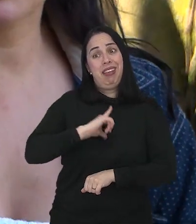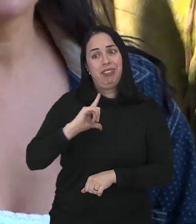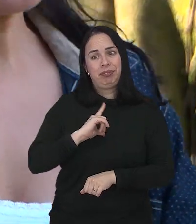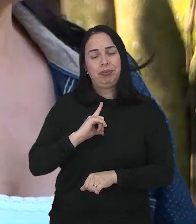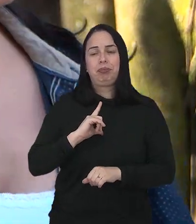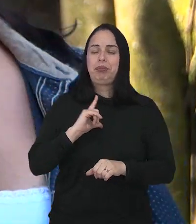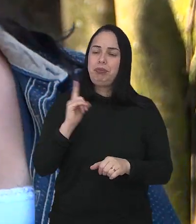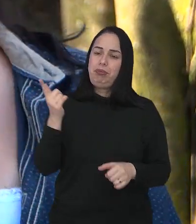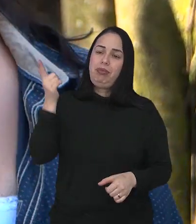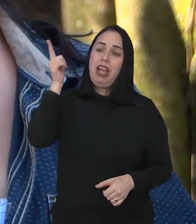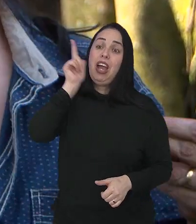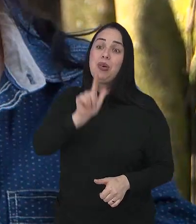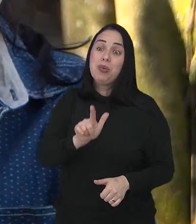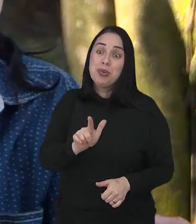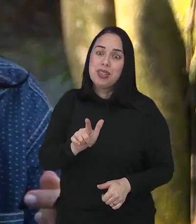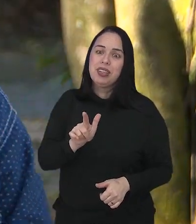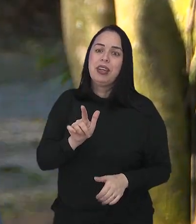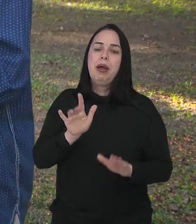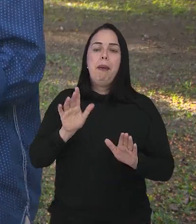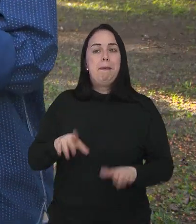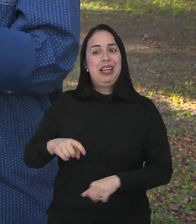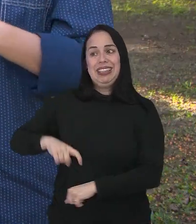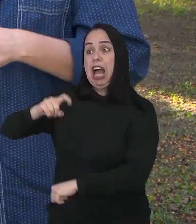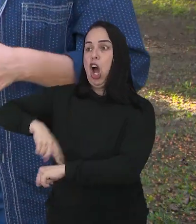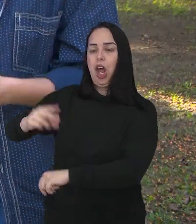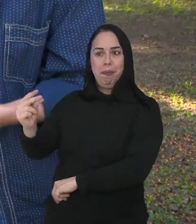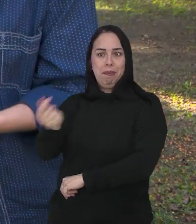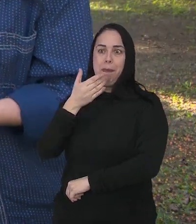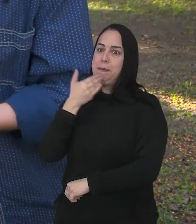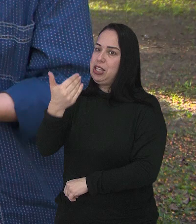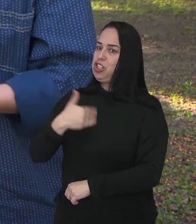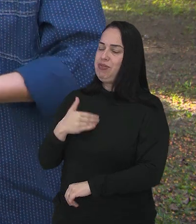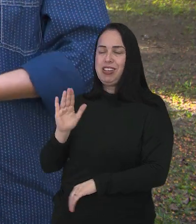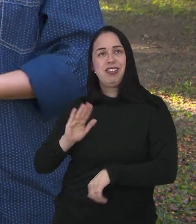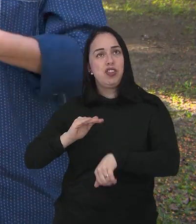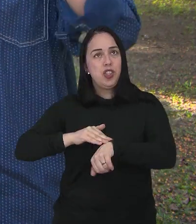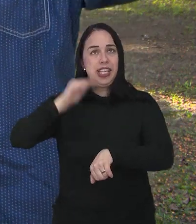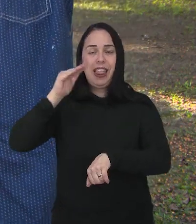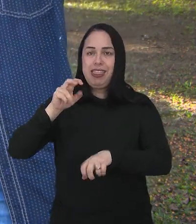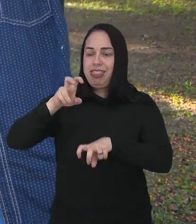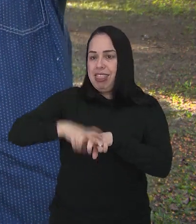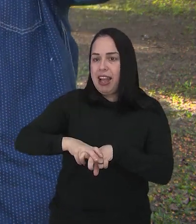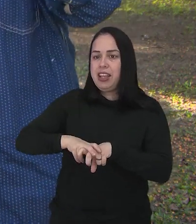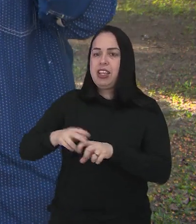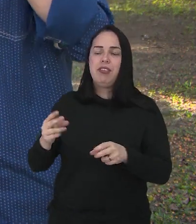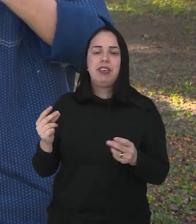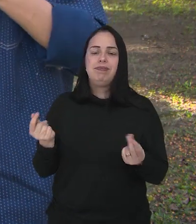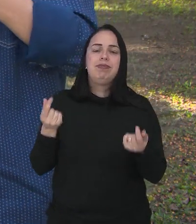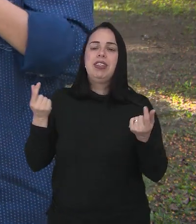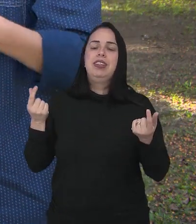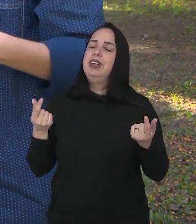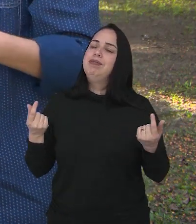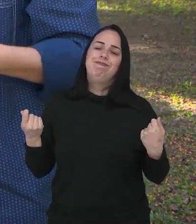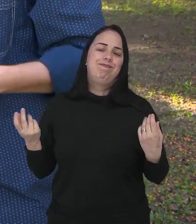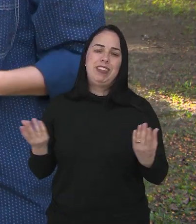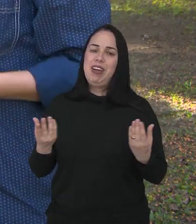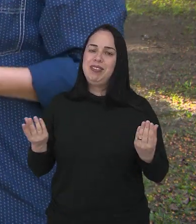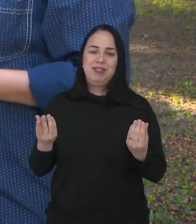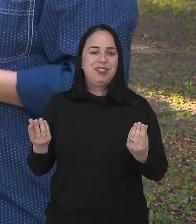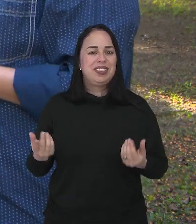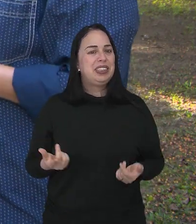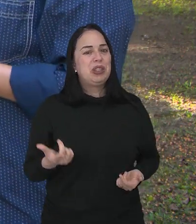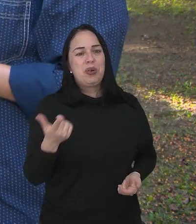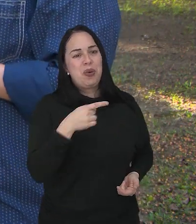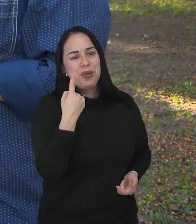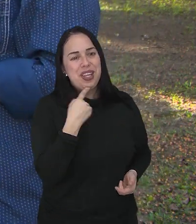gostoso. Mas assim, de bate pronto, vou sentar e vou compor, precisa vir uma iluminação, Bom, sabe? não é